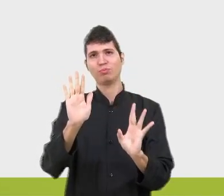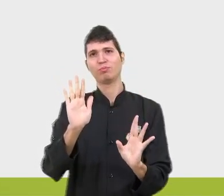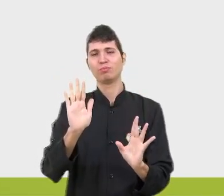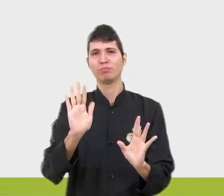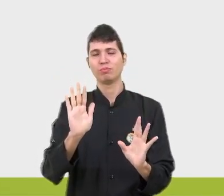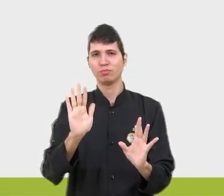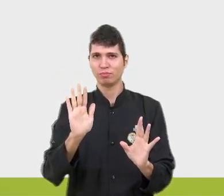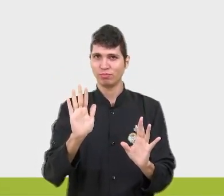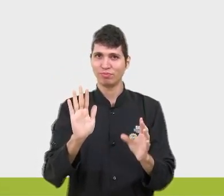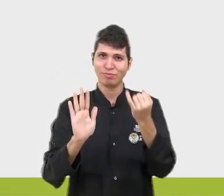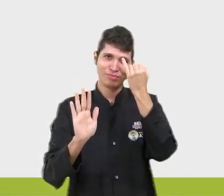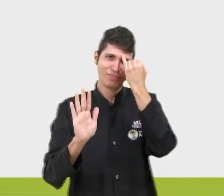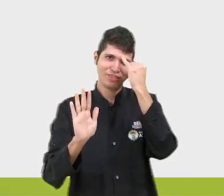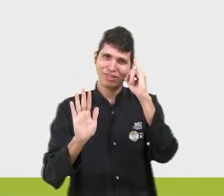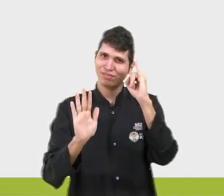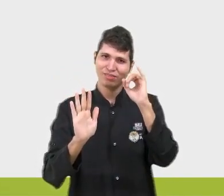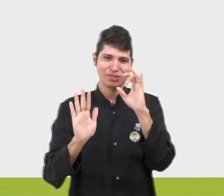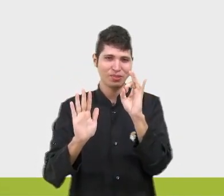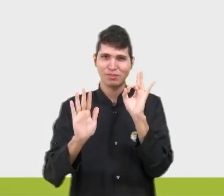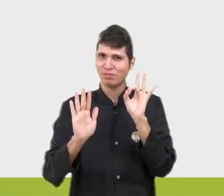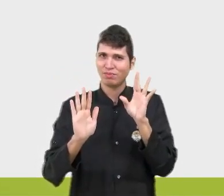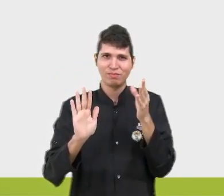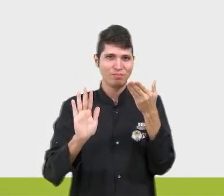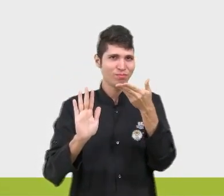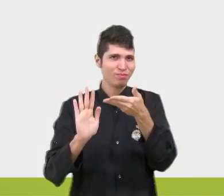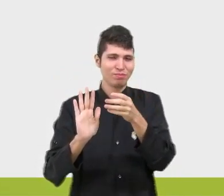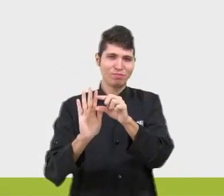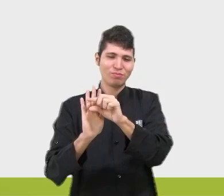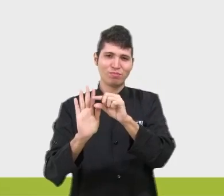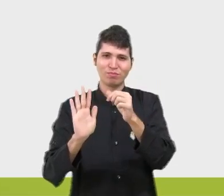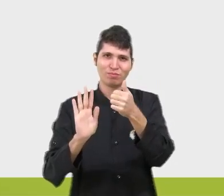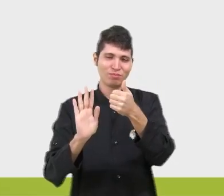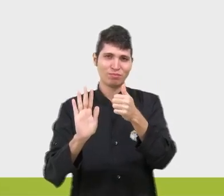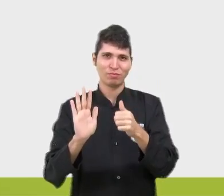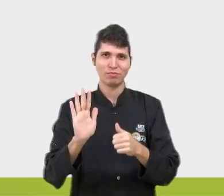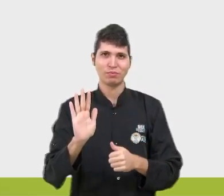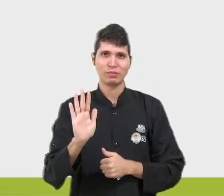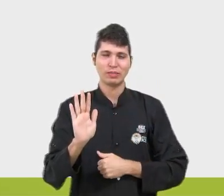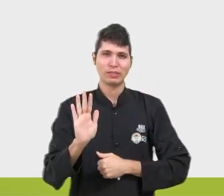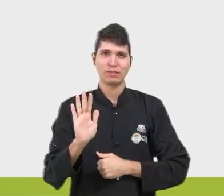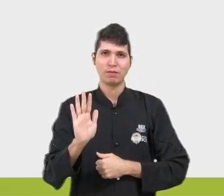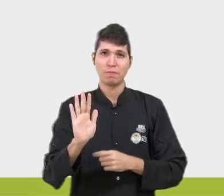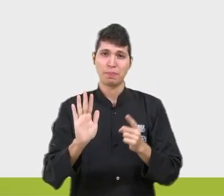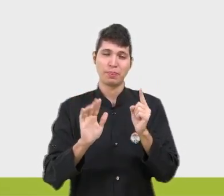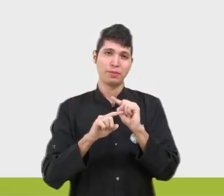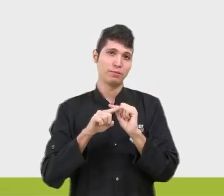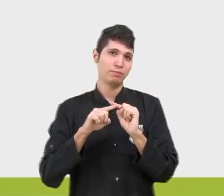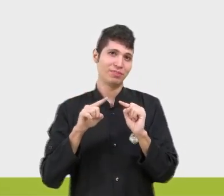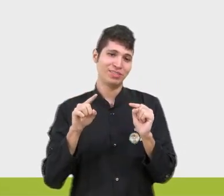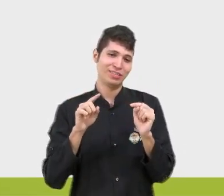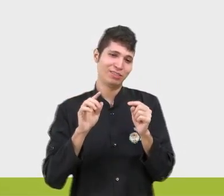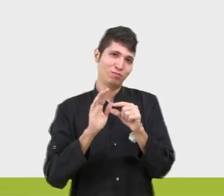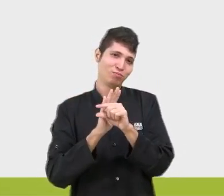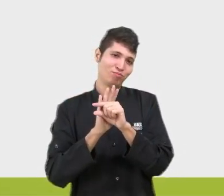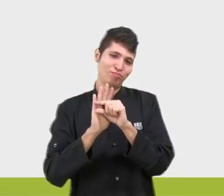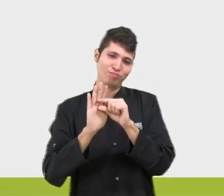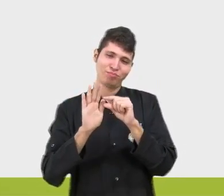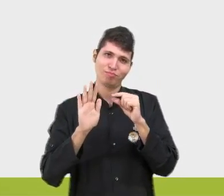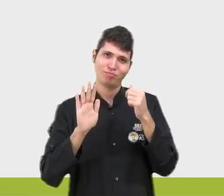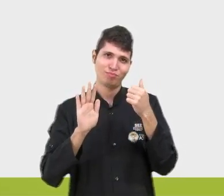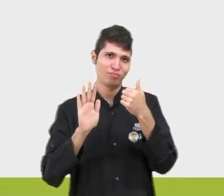naquele parágrafo, tá? Então, por mais que você coloque muitos elementos coesivos, mas se tem só um parágrafo,